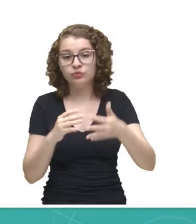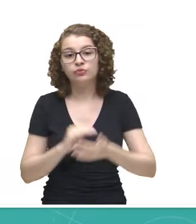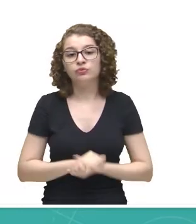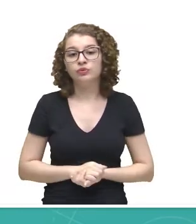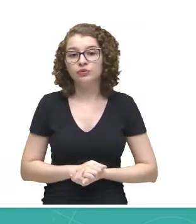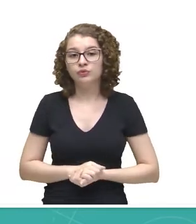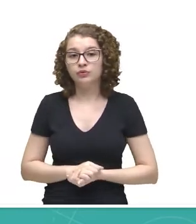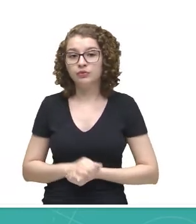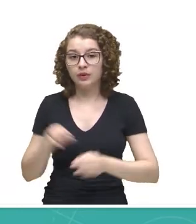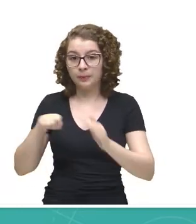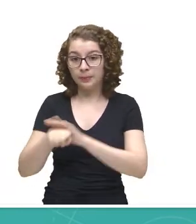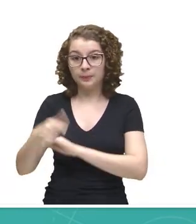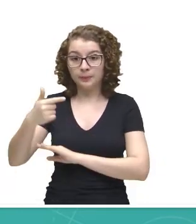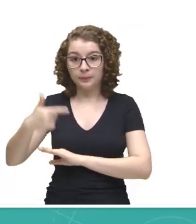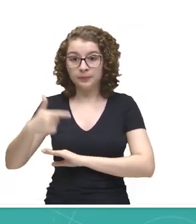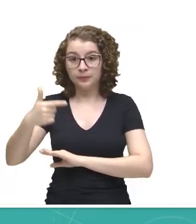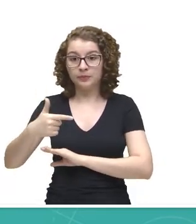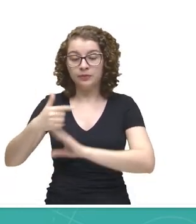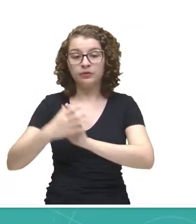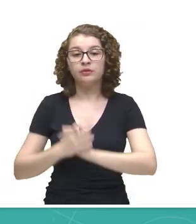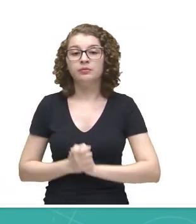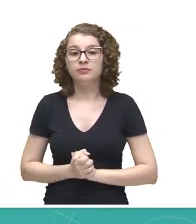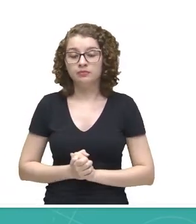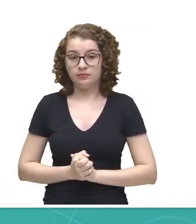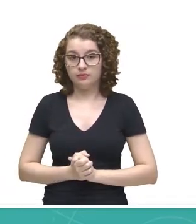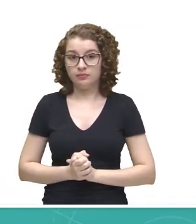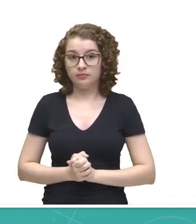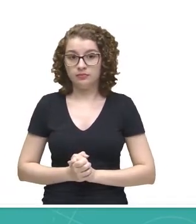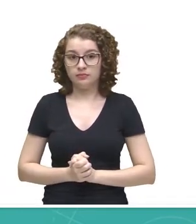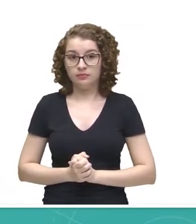na questão 2,